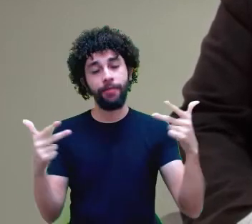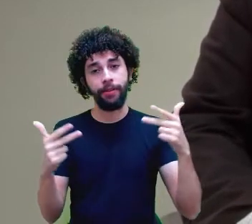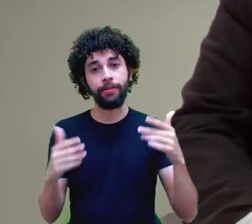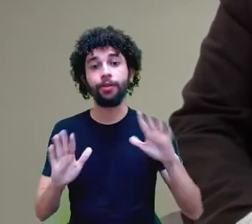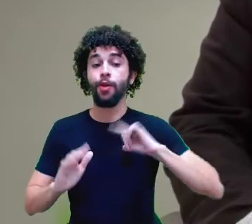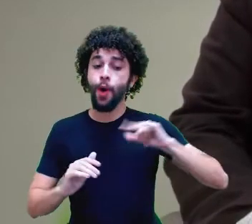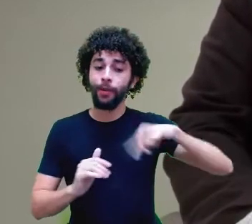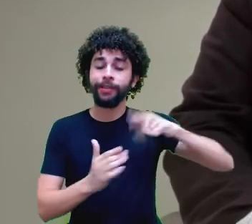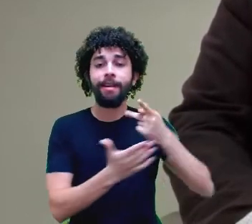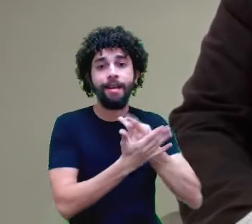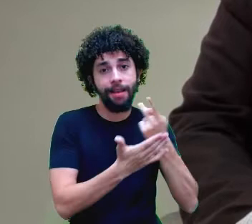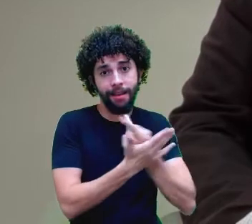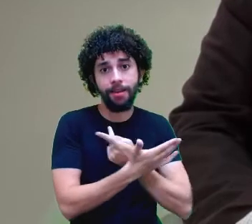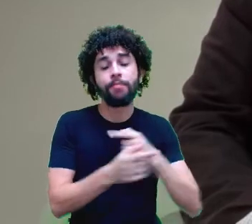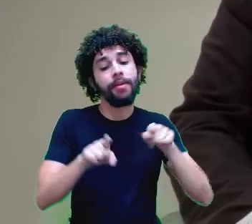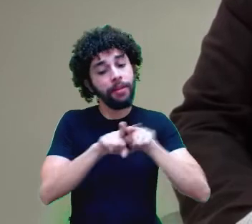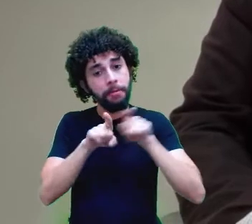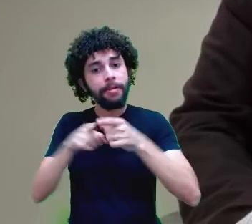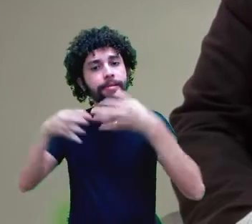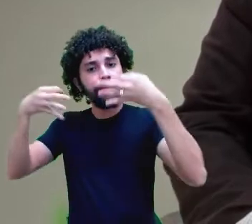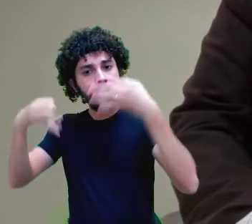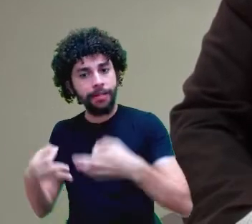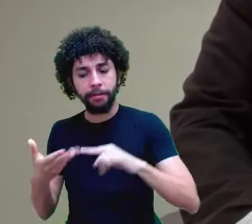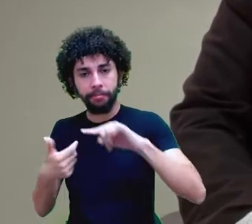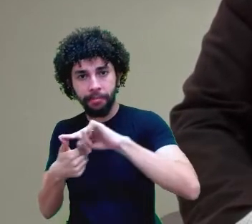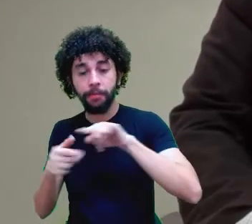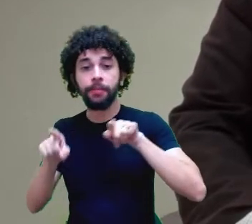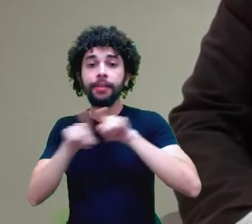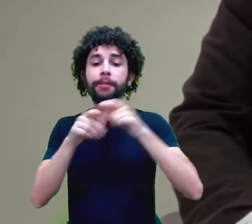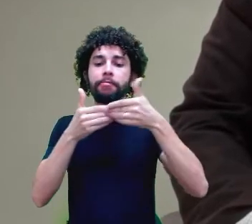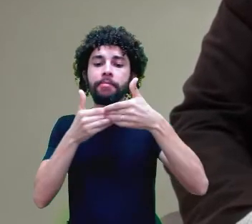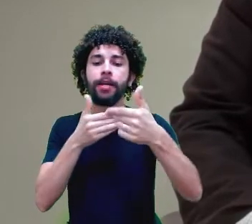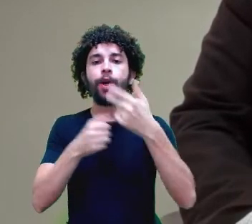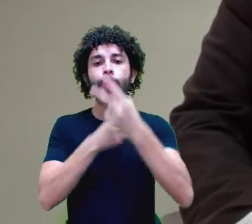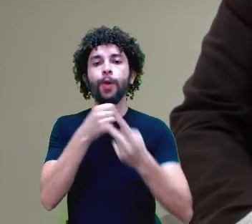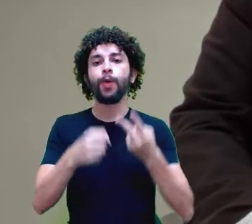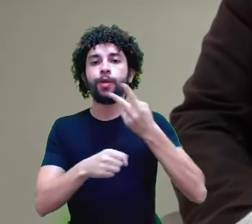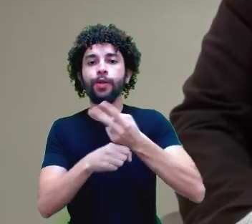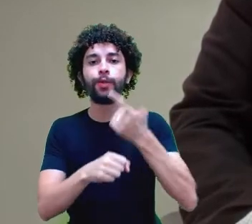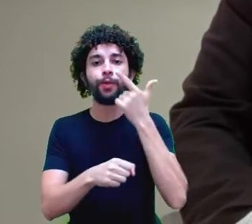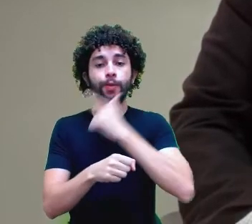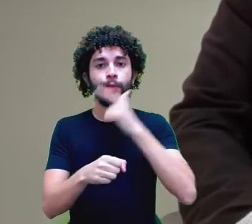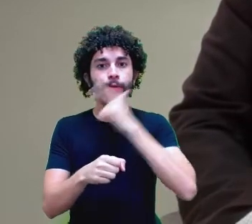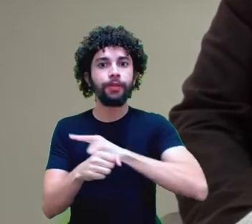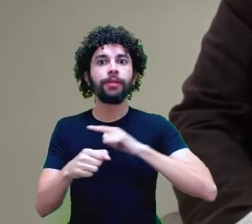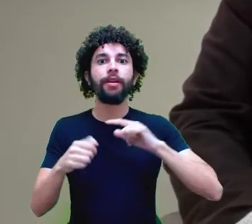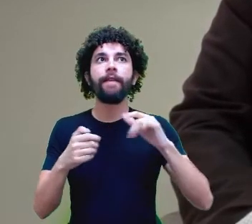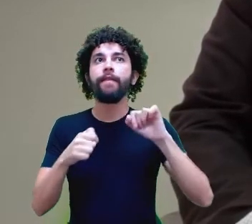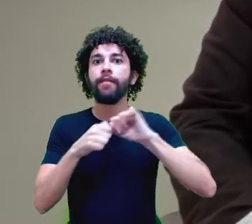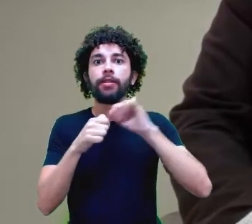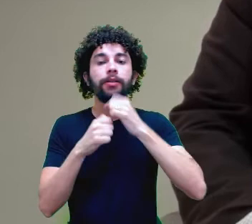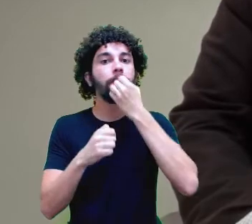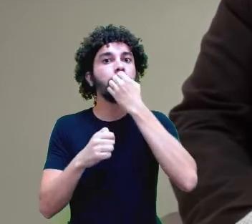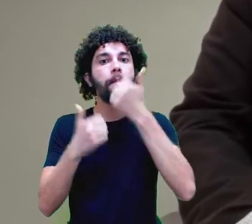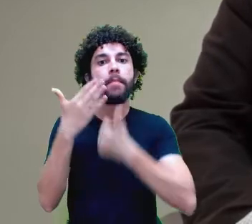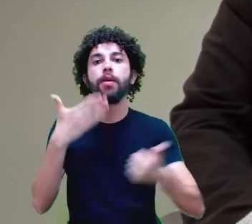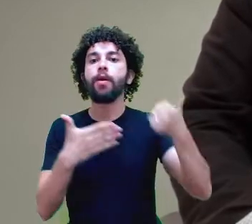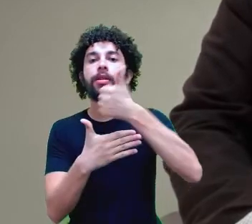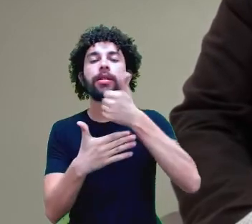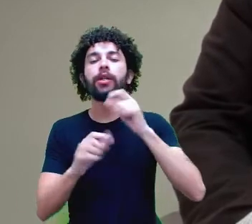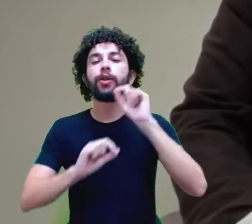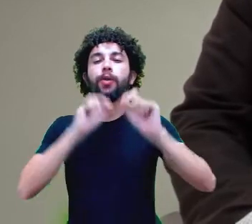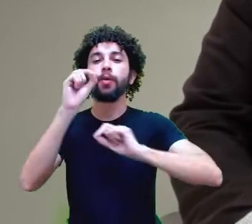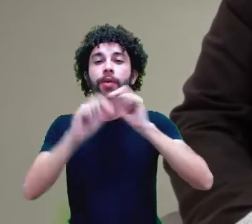de todas as ordens. Erramos e também acertamos. Esperamos que os próximos 2 anos consigamos realizar algumas ações